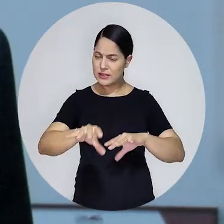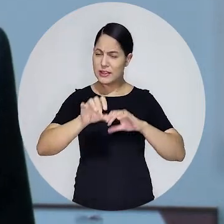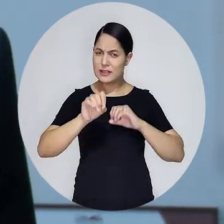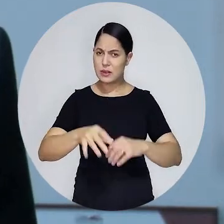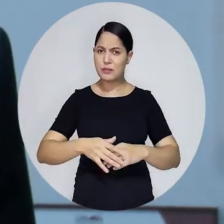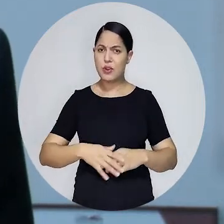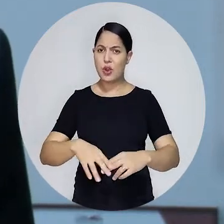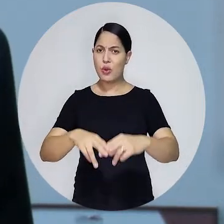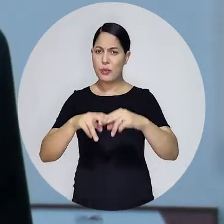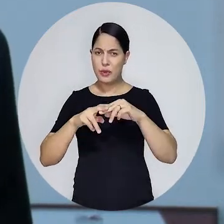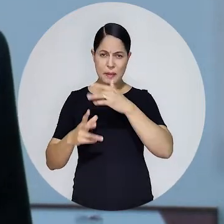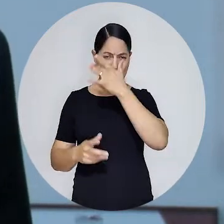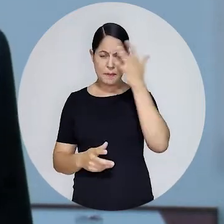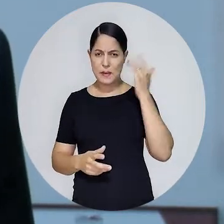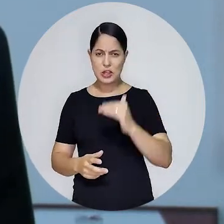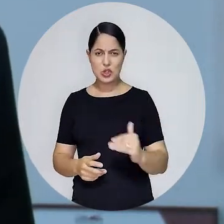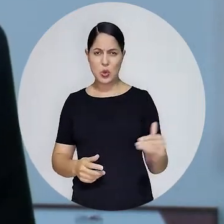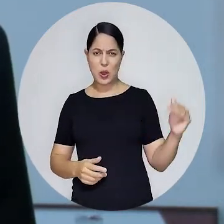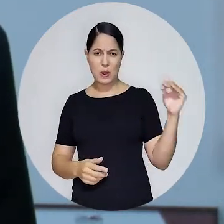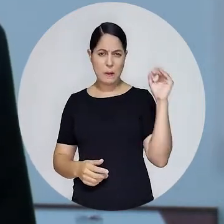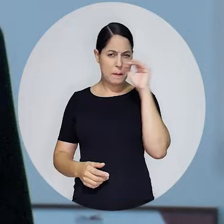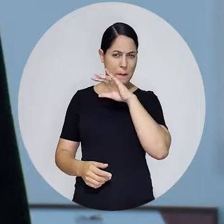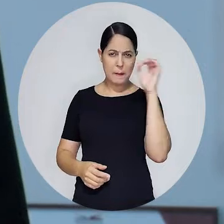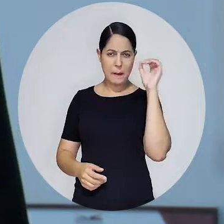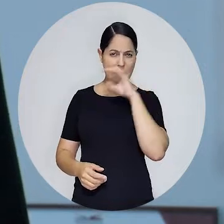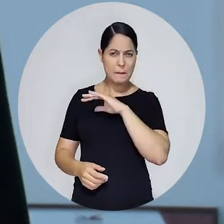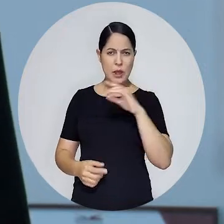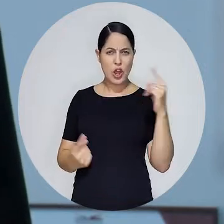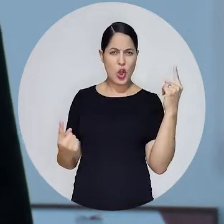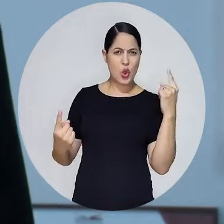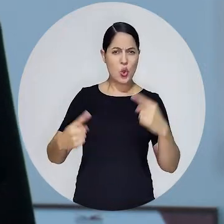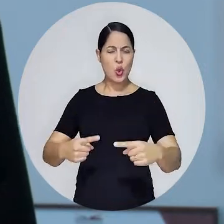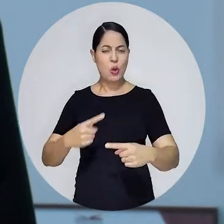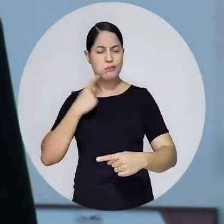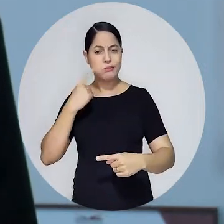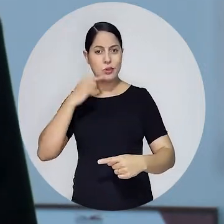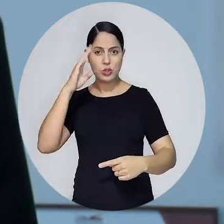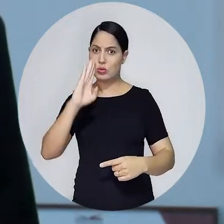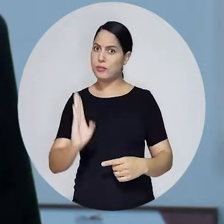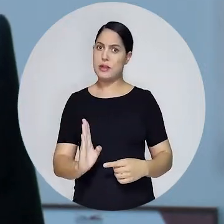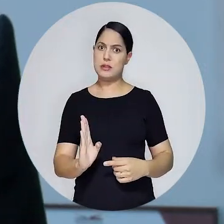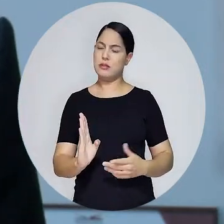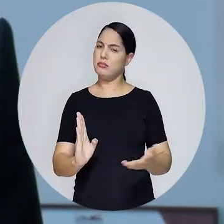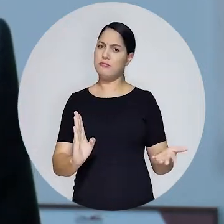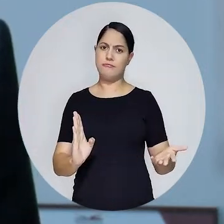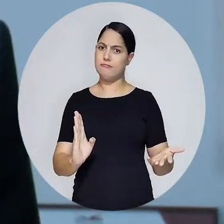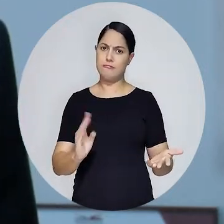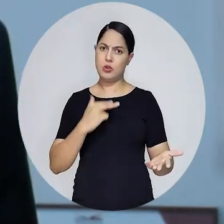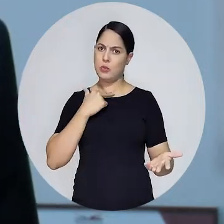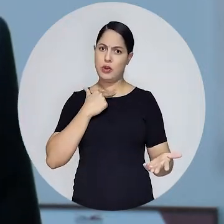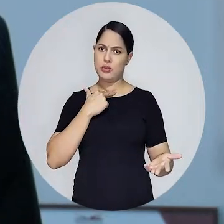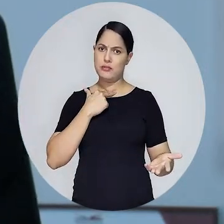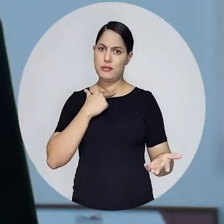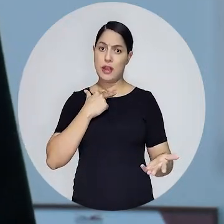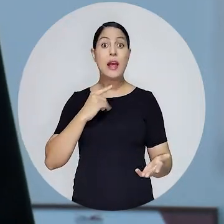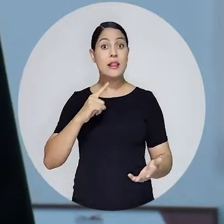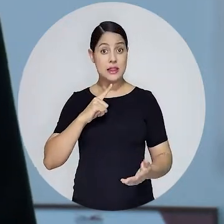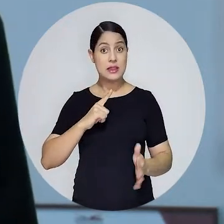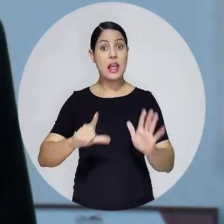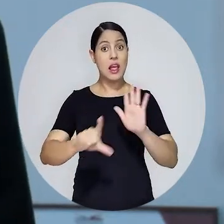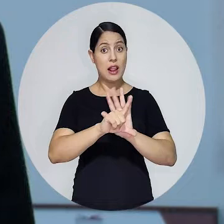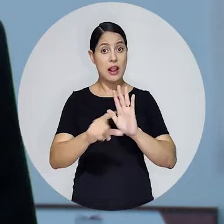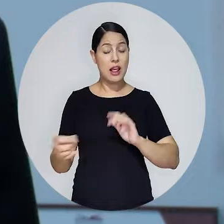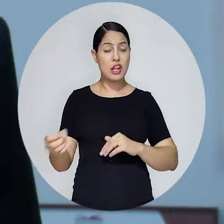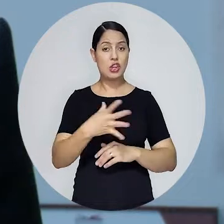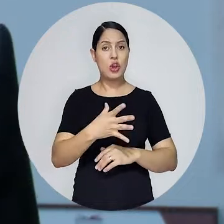que ainda se utilizam do abuso e do arbítrio contra os advogados e advogadas brasileiras. Temos uma nova lei, uma lei vigente